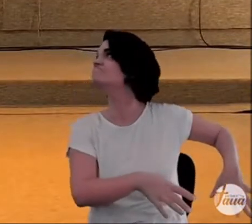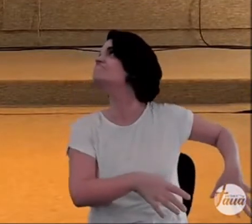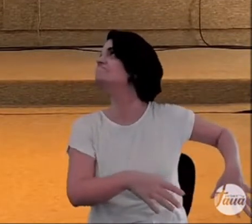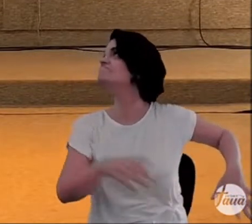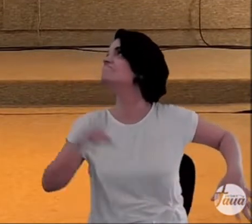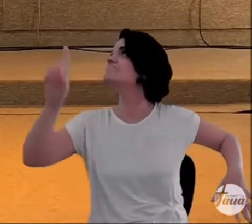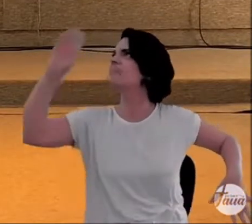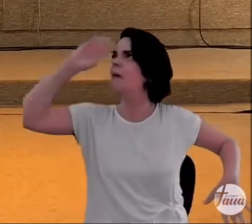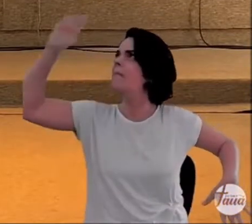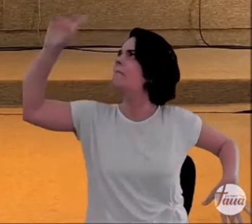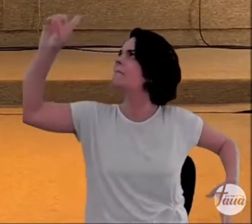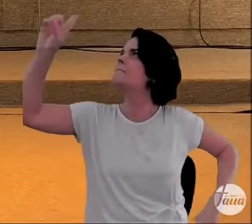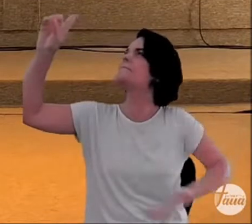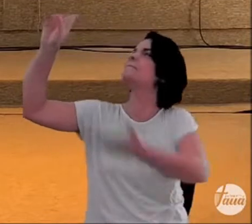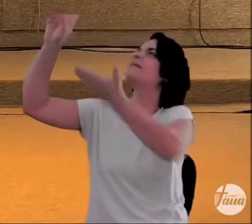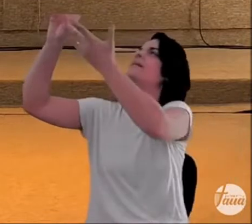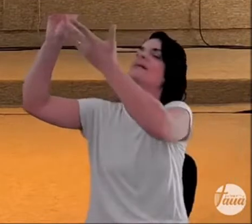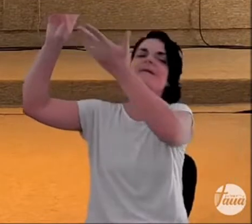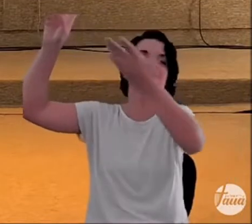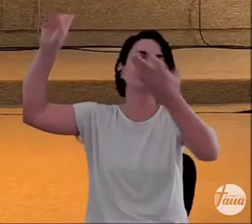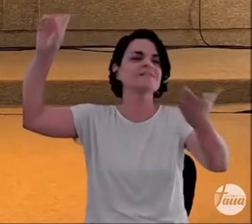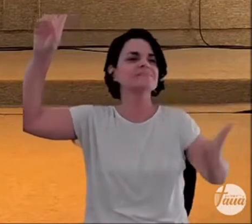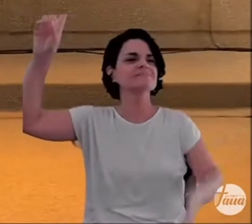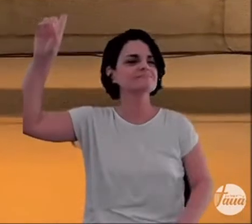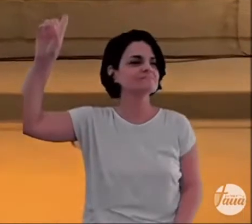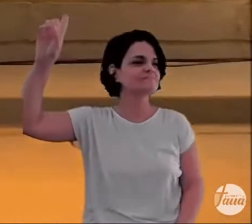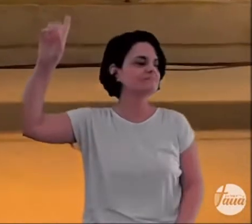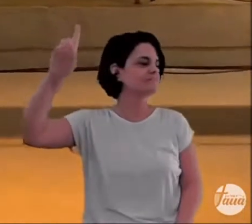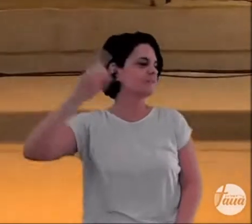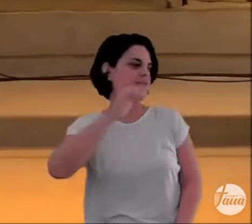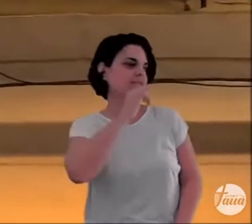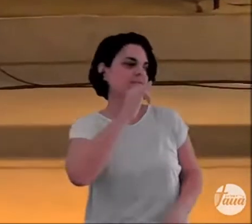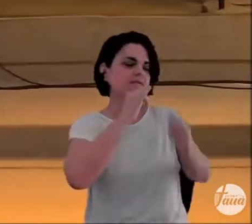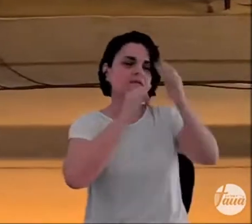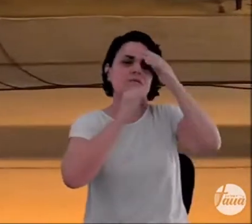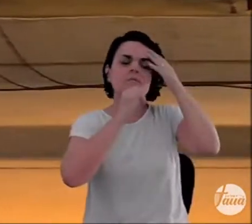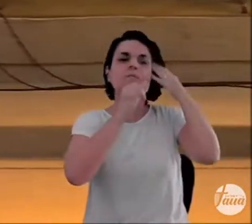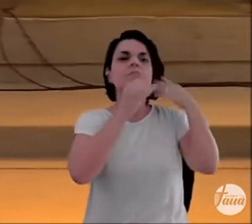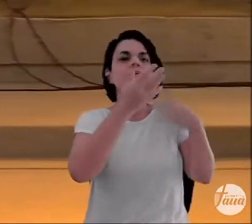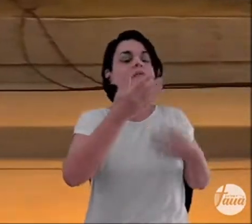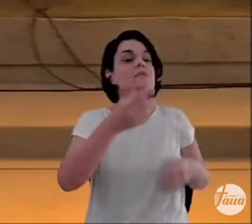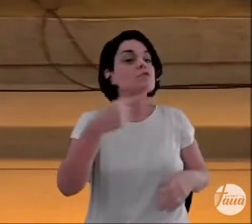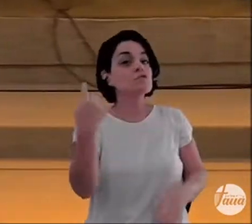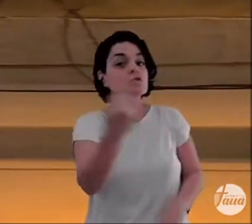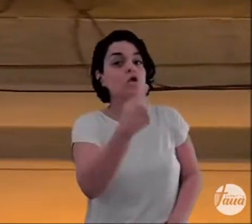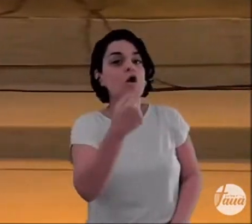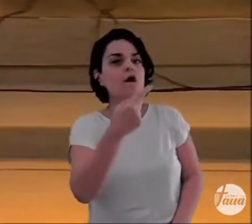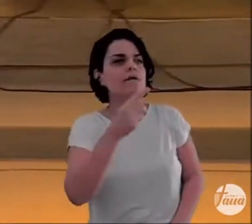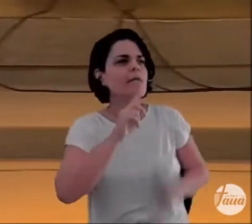A gente canta que entrega tudo, mas na hora entrega 10%.